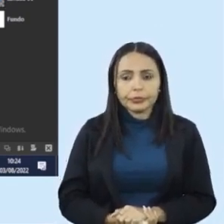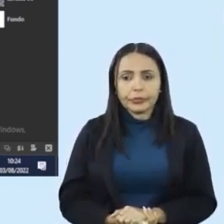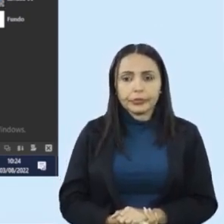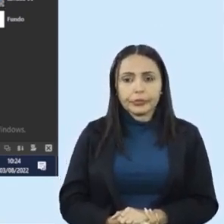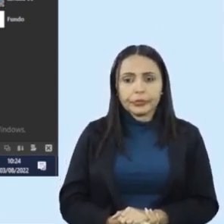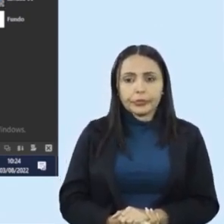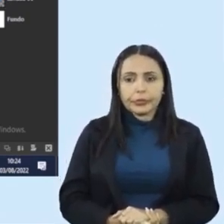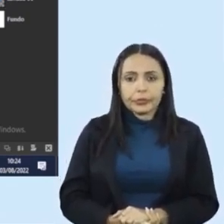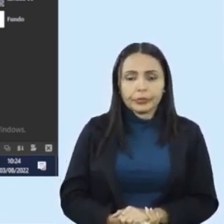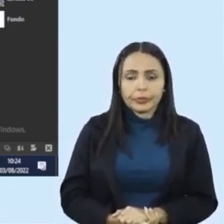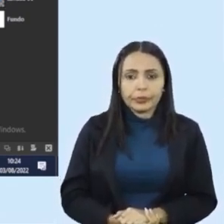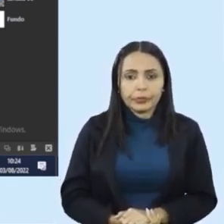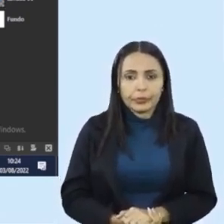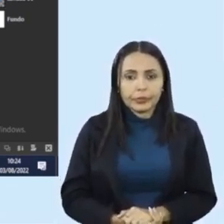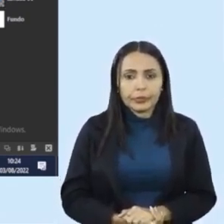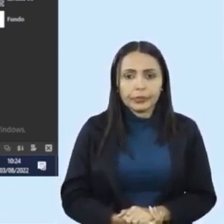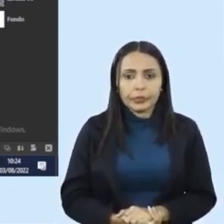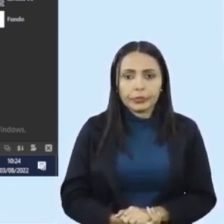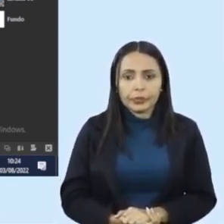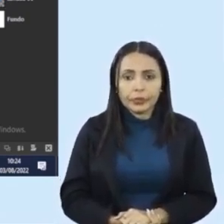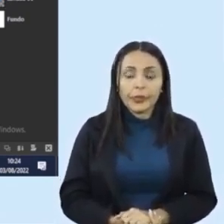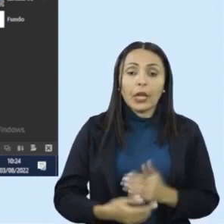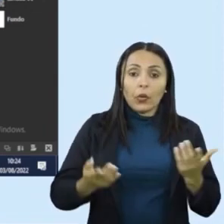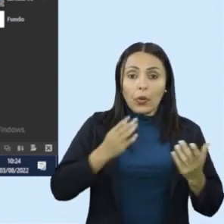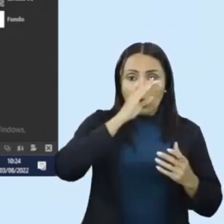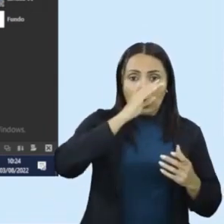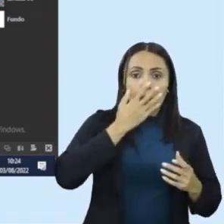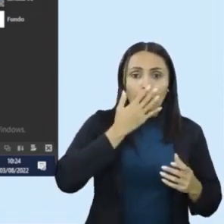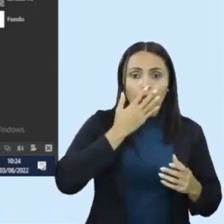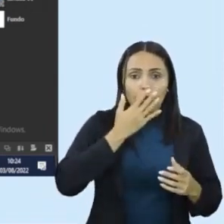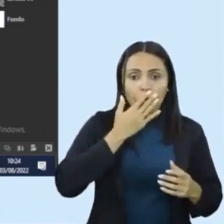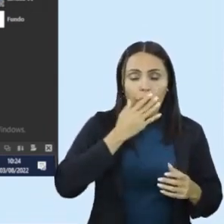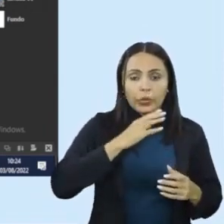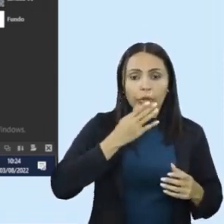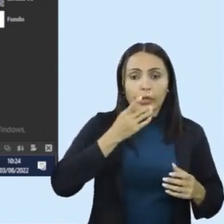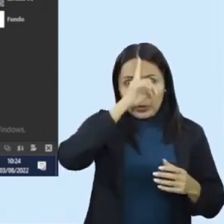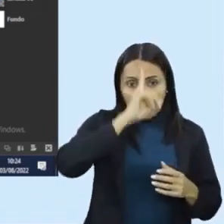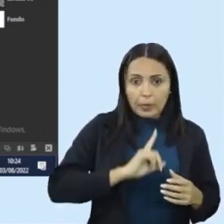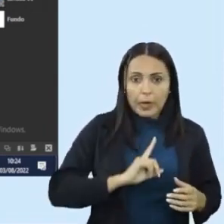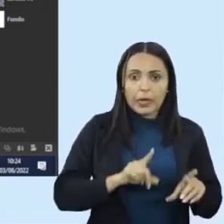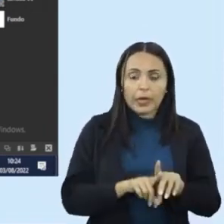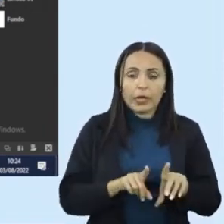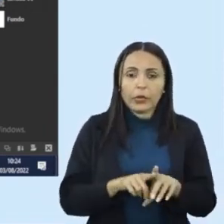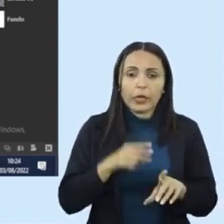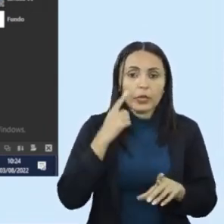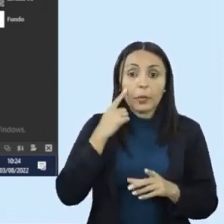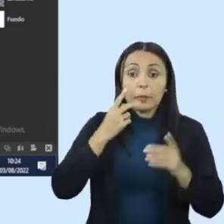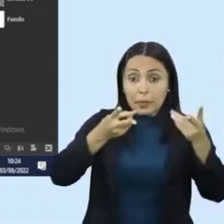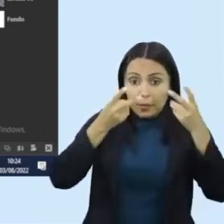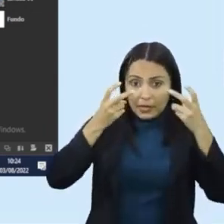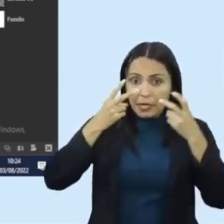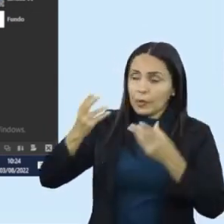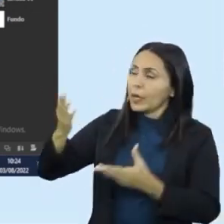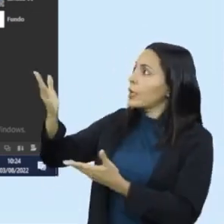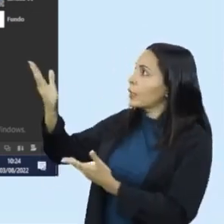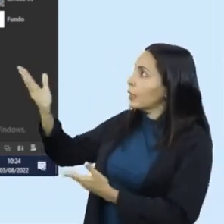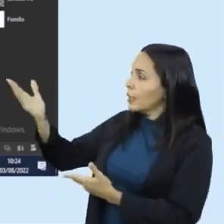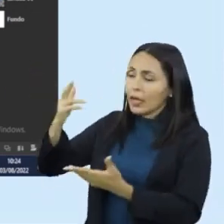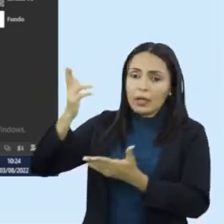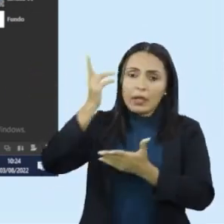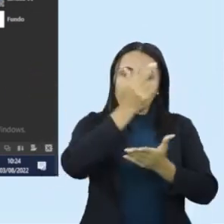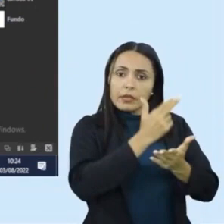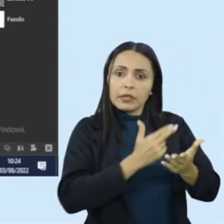Isso, o amarelo. Vamos preencher com a cor amarela. Então, perceba, né? A gente tem